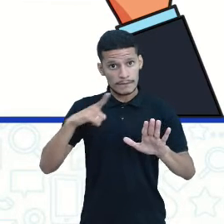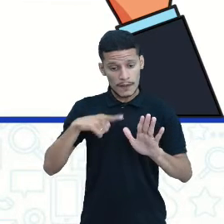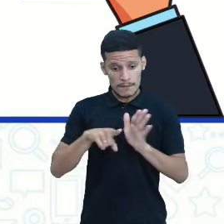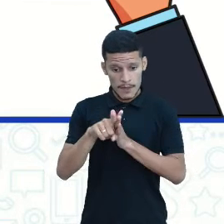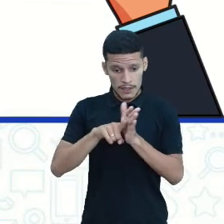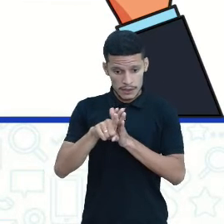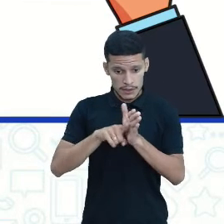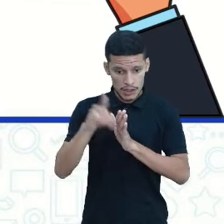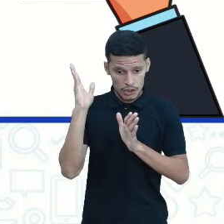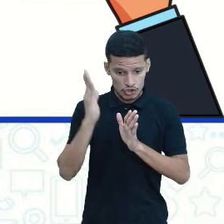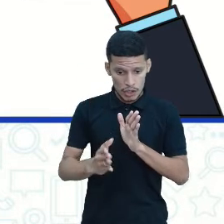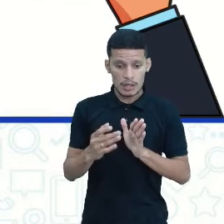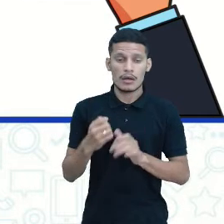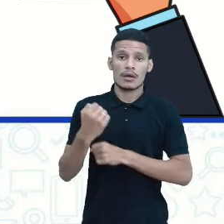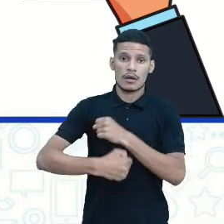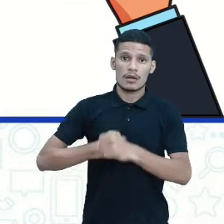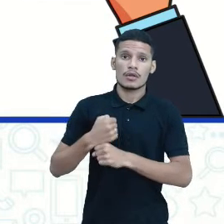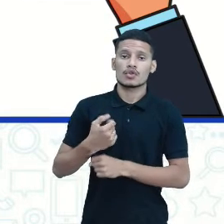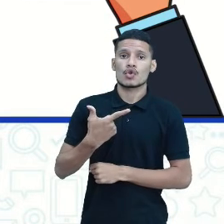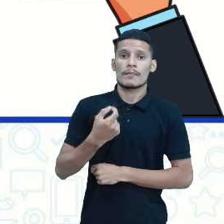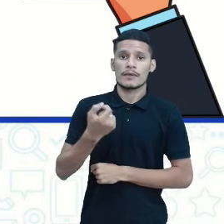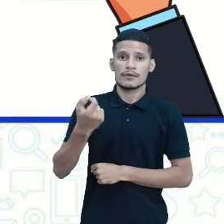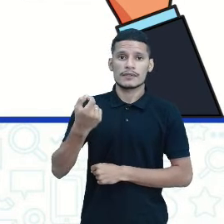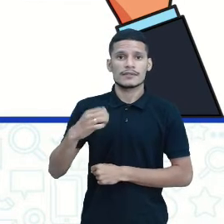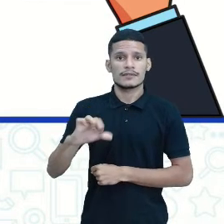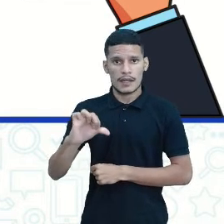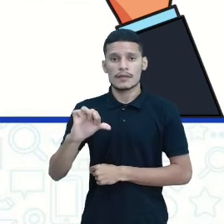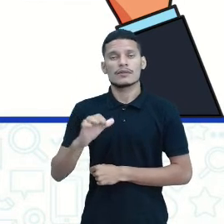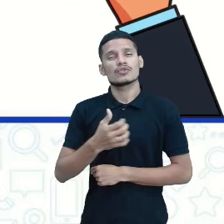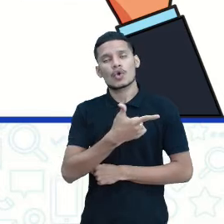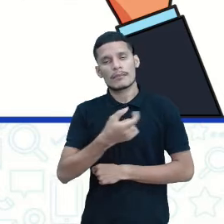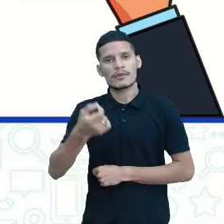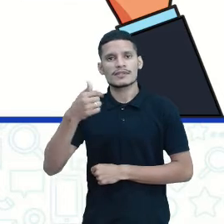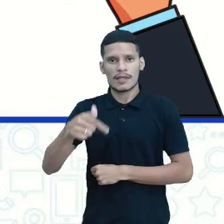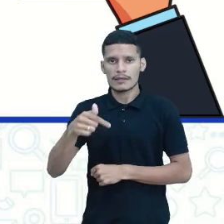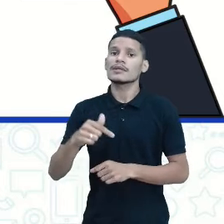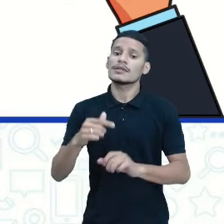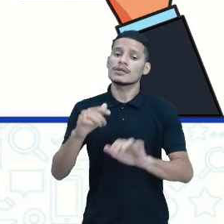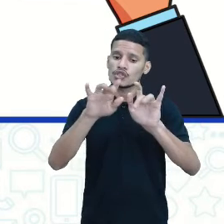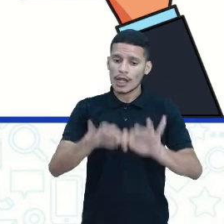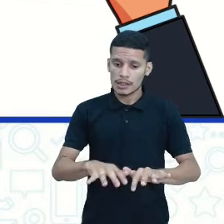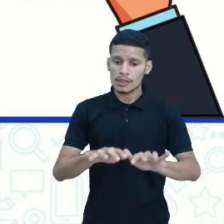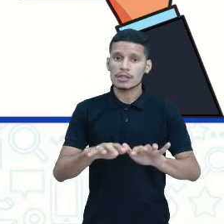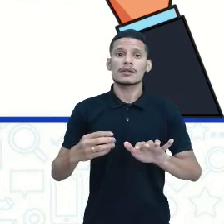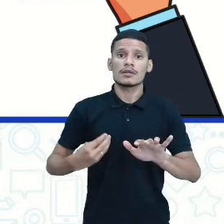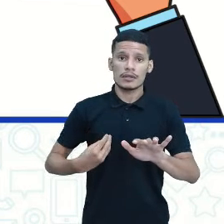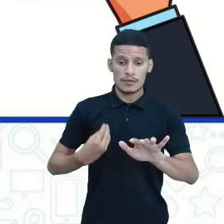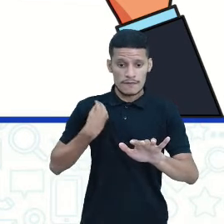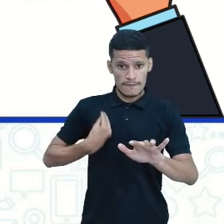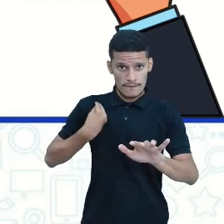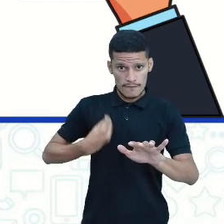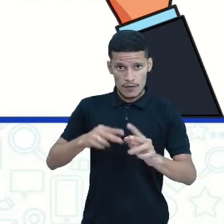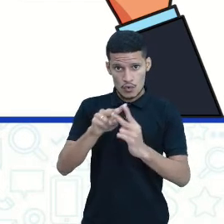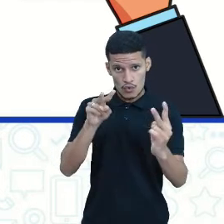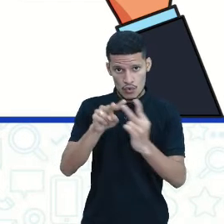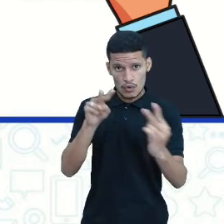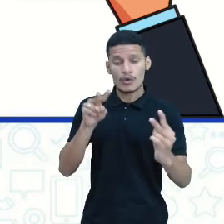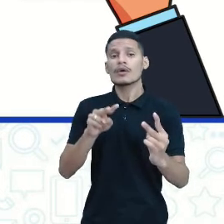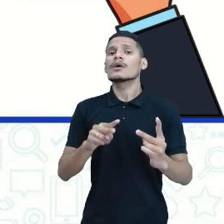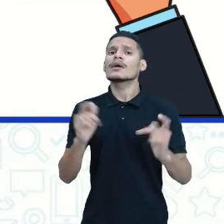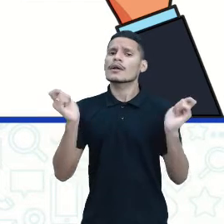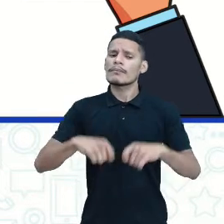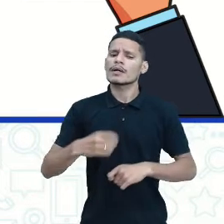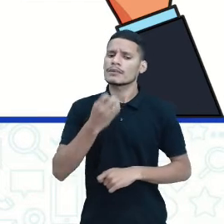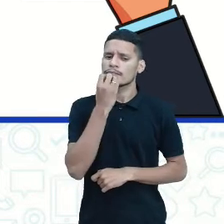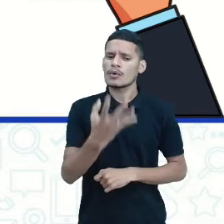levantamento feito em 2007 pelo Centro de Inteligência Padrão, o chat online foi o canal mais eficiente quando se trata da comunicação